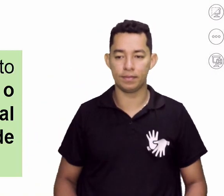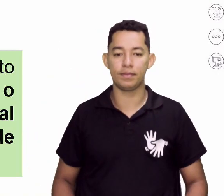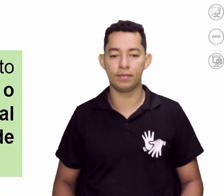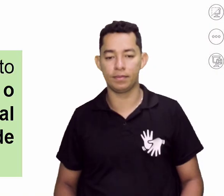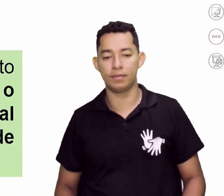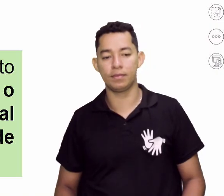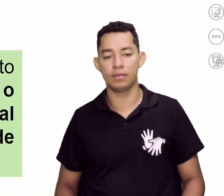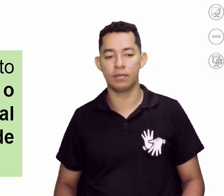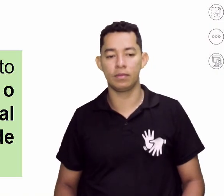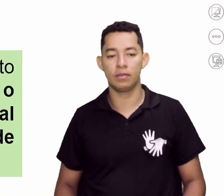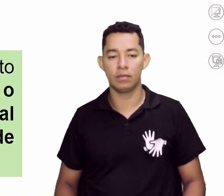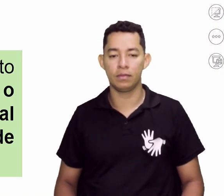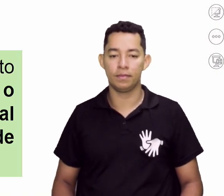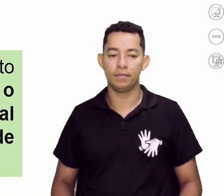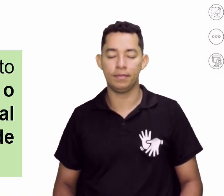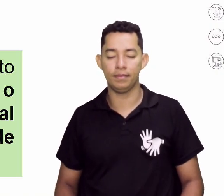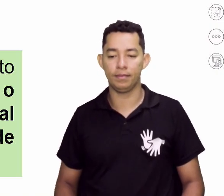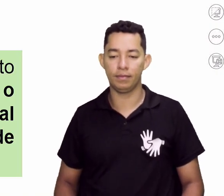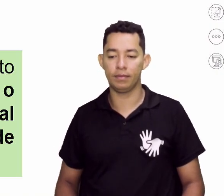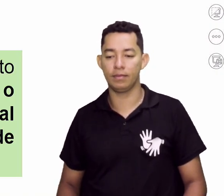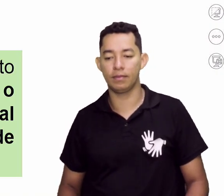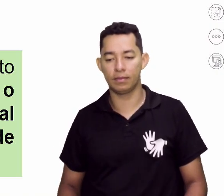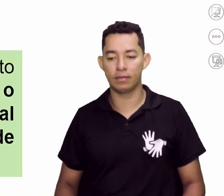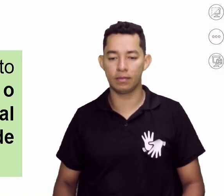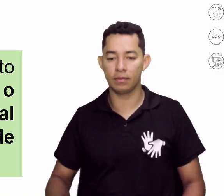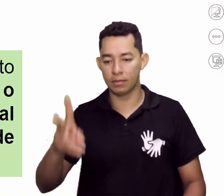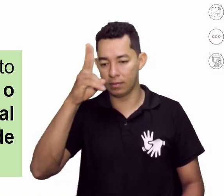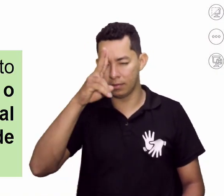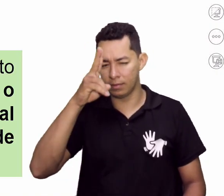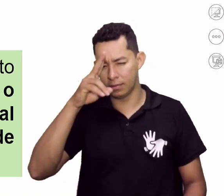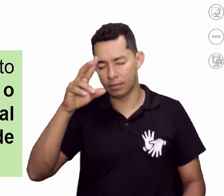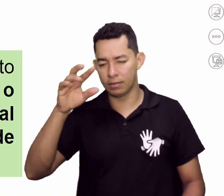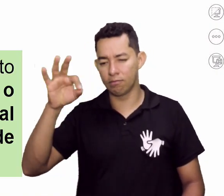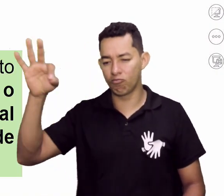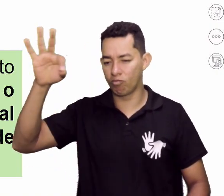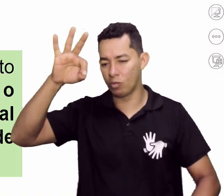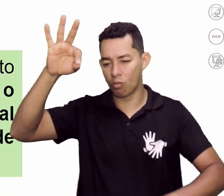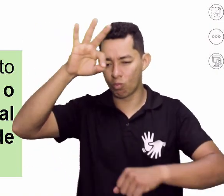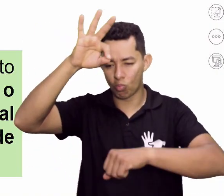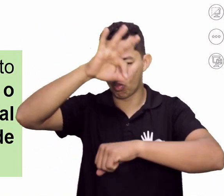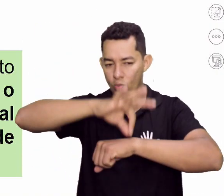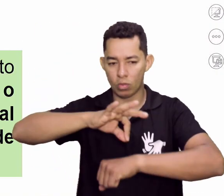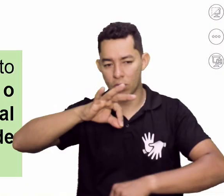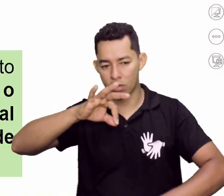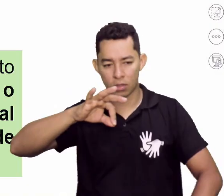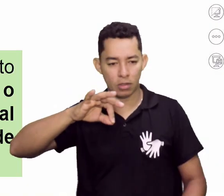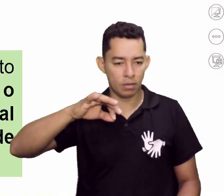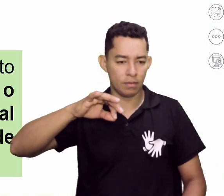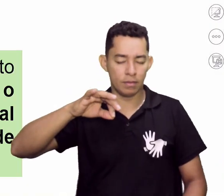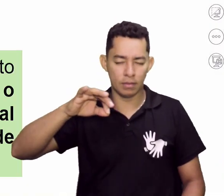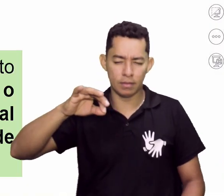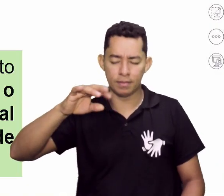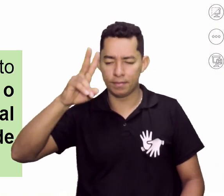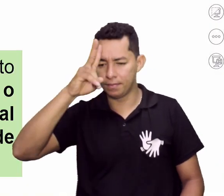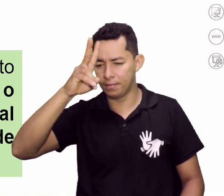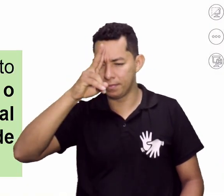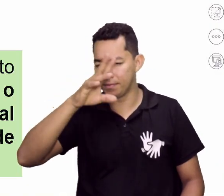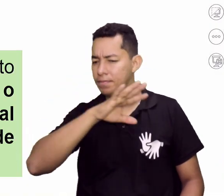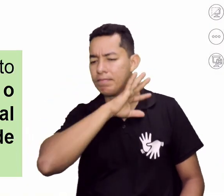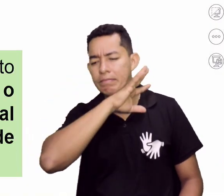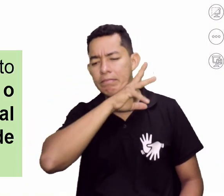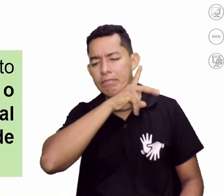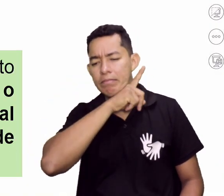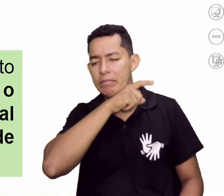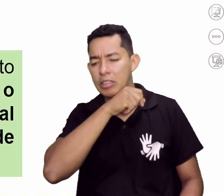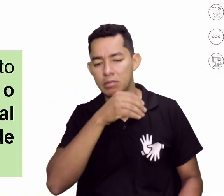foi essa arte aqui. Lembra um mosquito, lembra algum animal em algum momento, né?